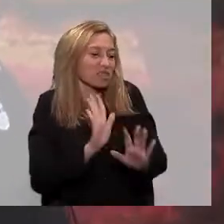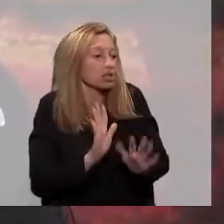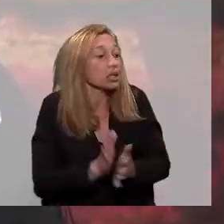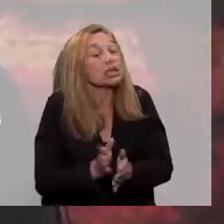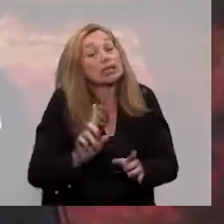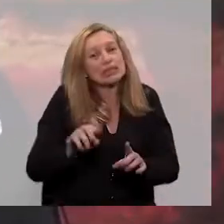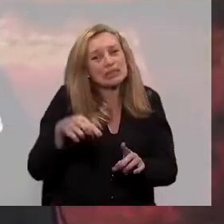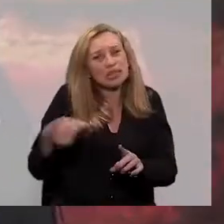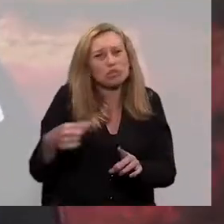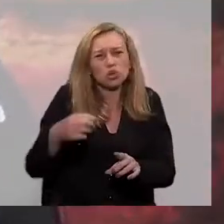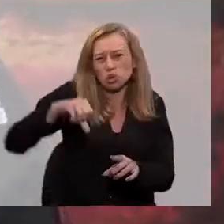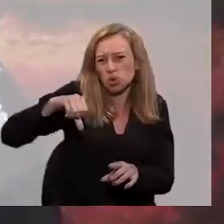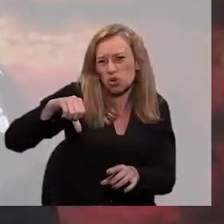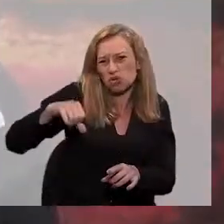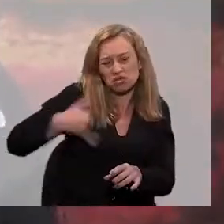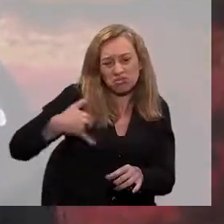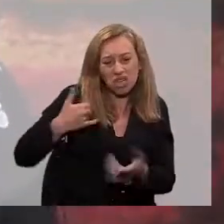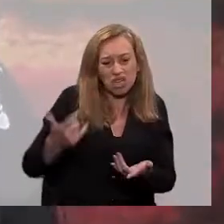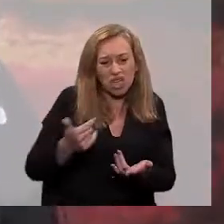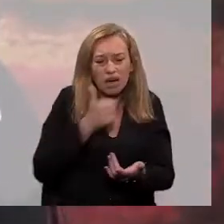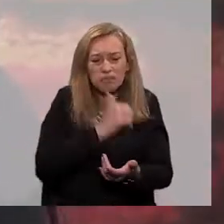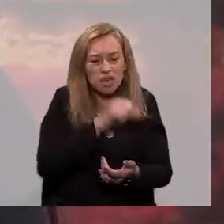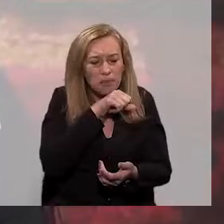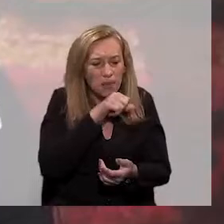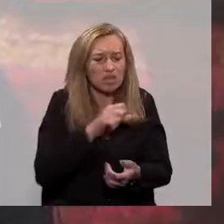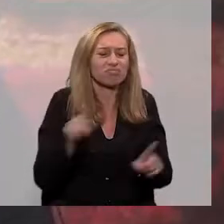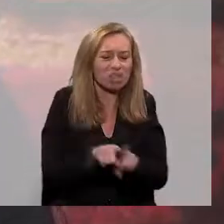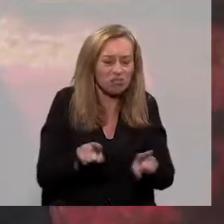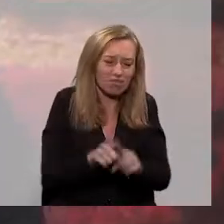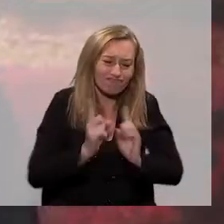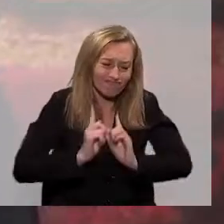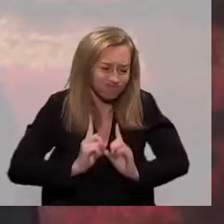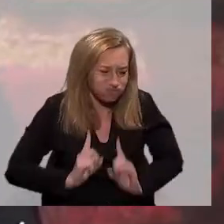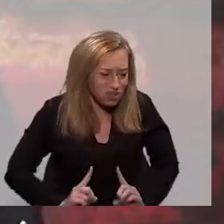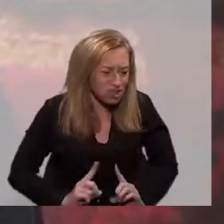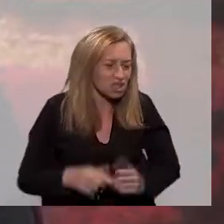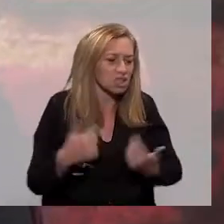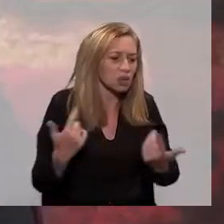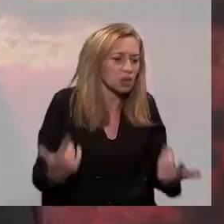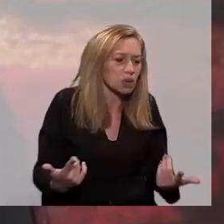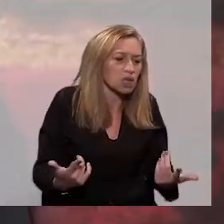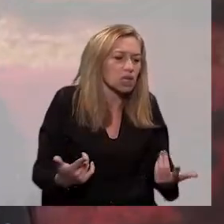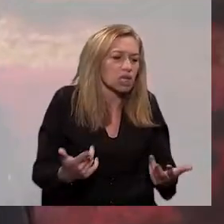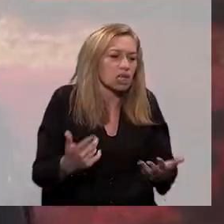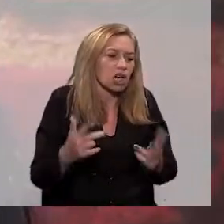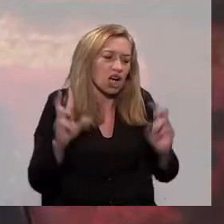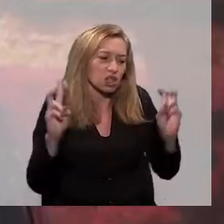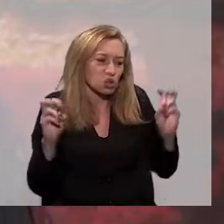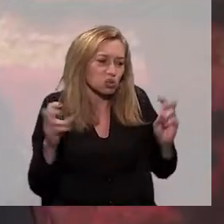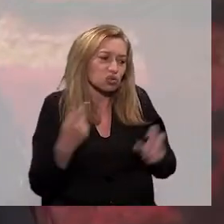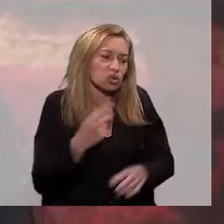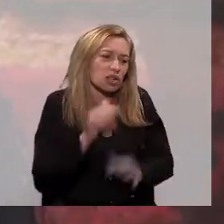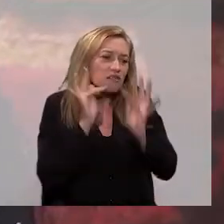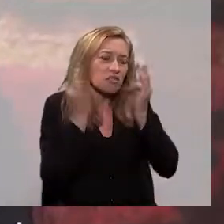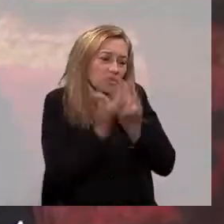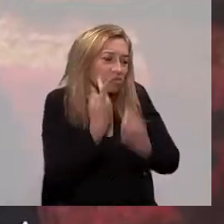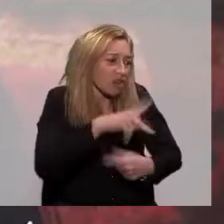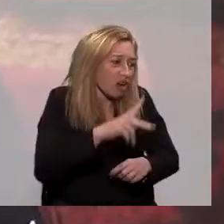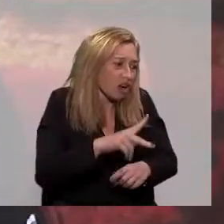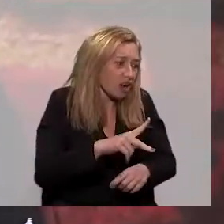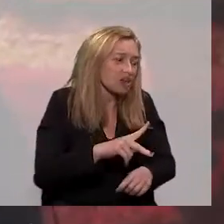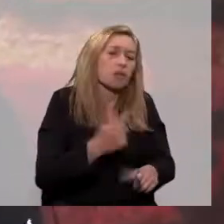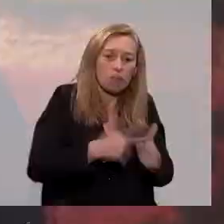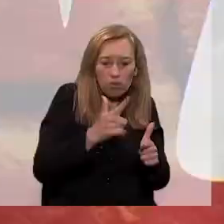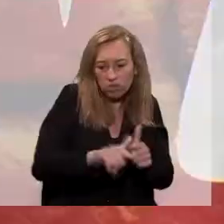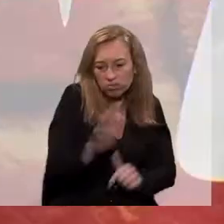tanto. Até que aos 9 anos a minha mãe também tinha depressão, causada por situações da família dela e tudo